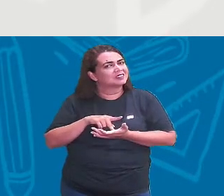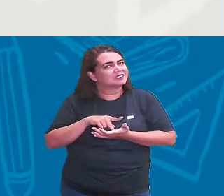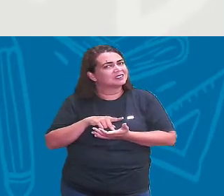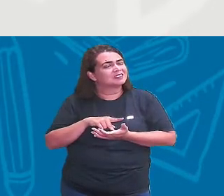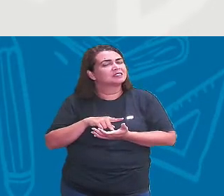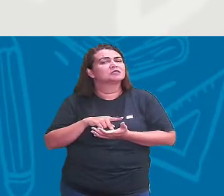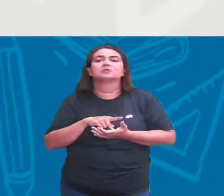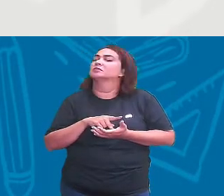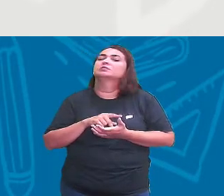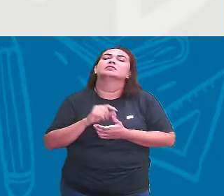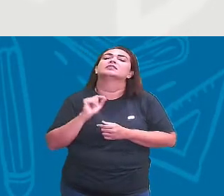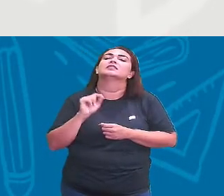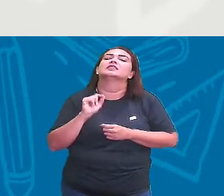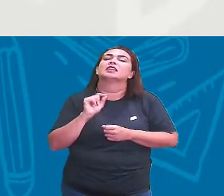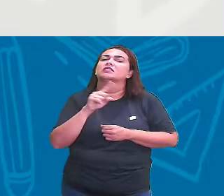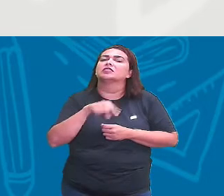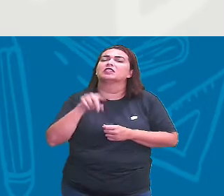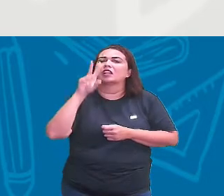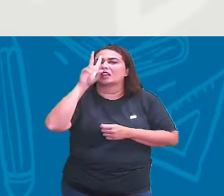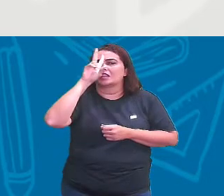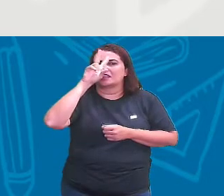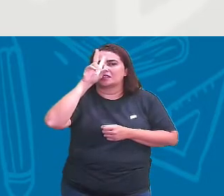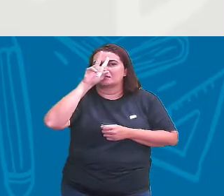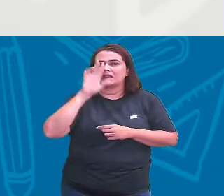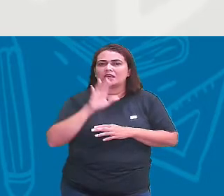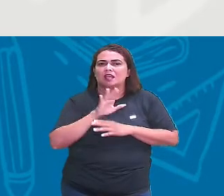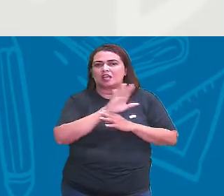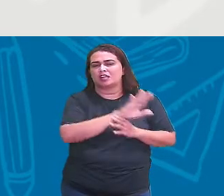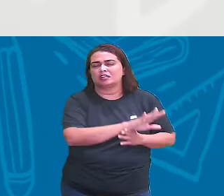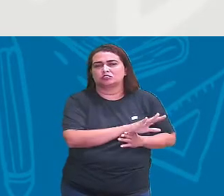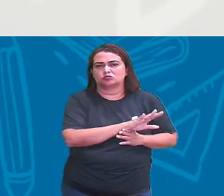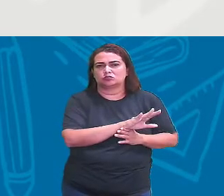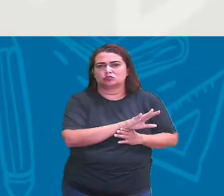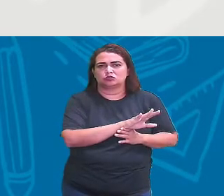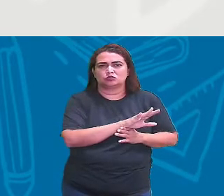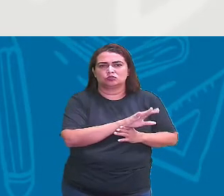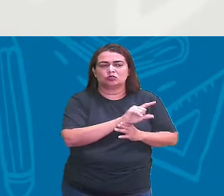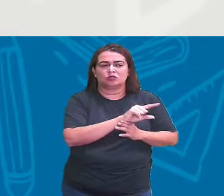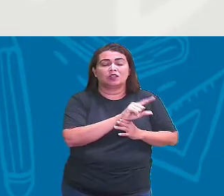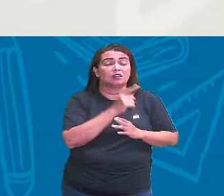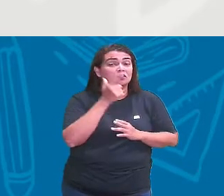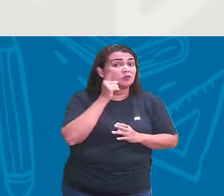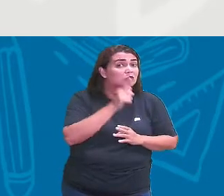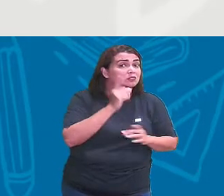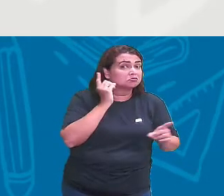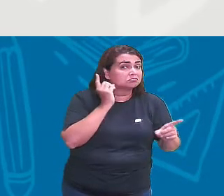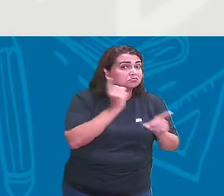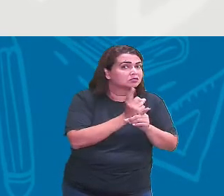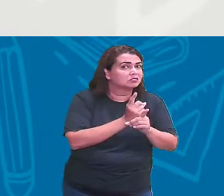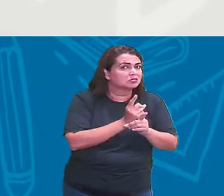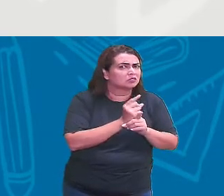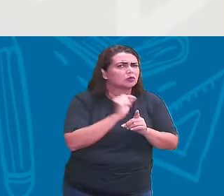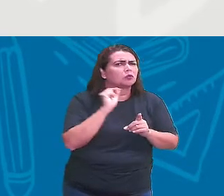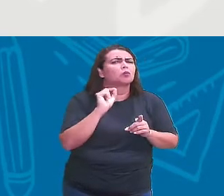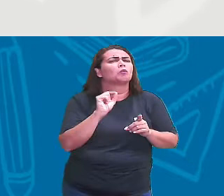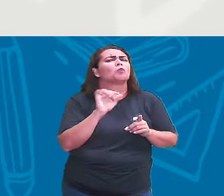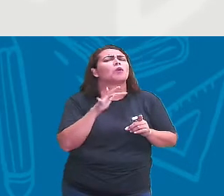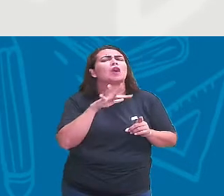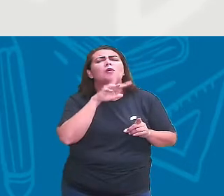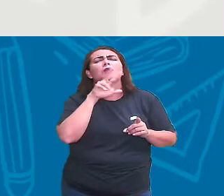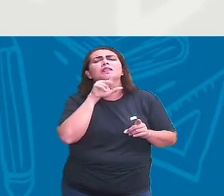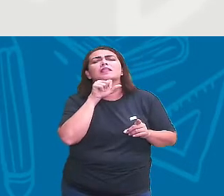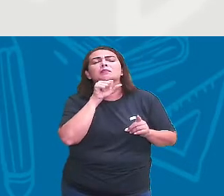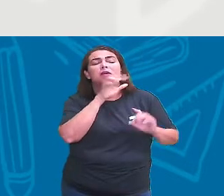Então, quem foi? Tenta lembrar, quem foi que ajudou o urso a conseguir o abraço tão esperado? Lembra que teve um bichinho que pegou Douglas